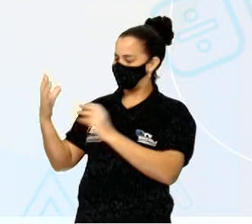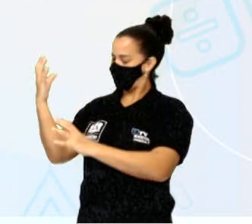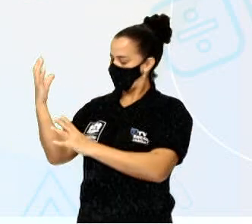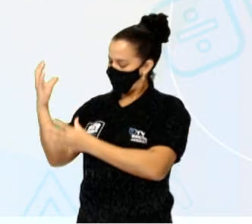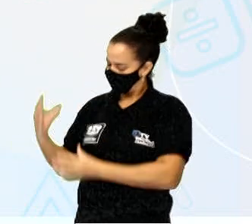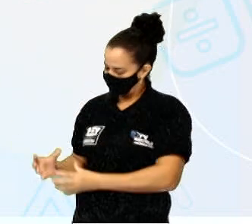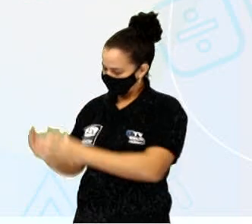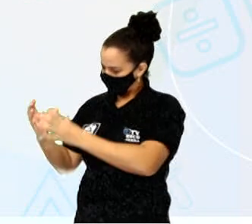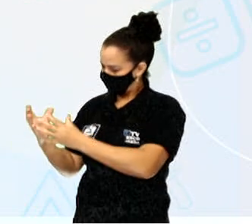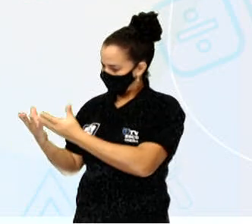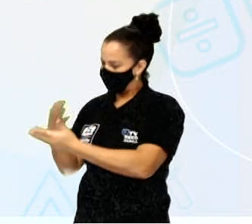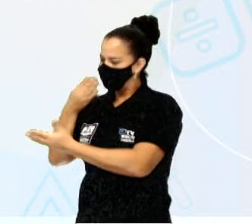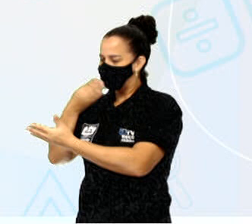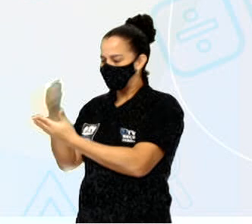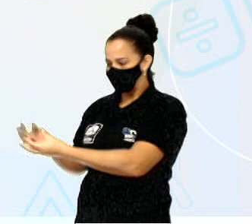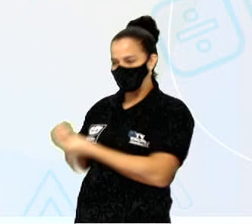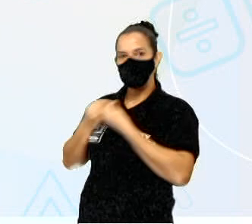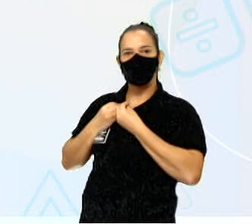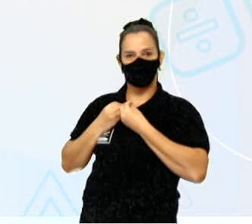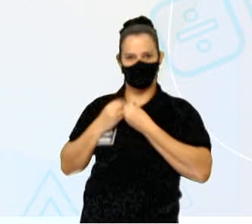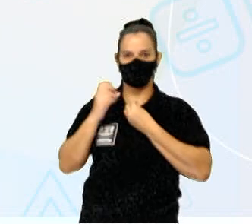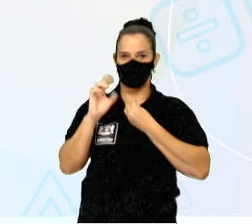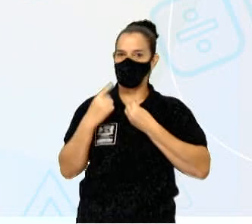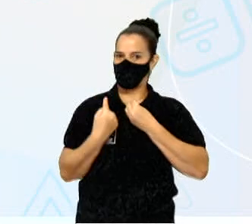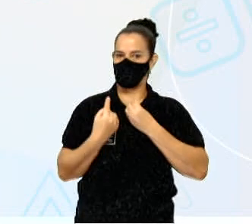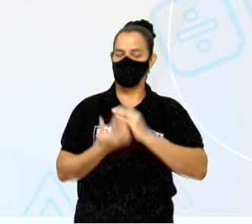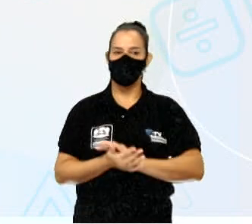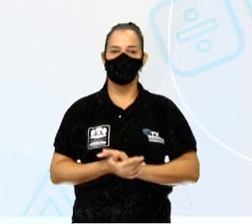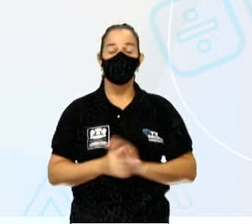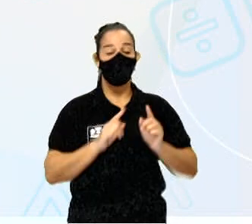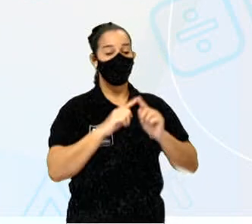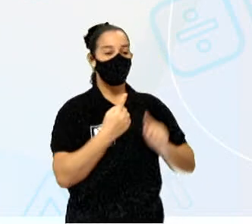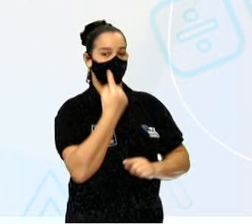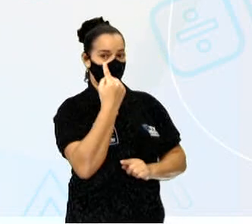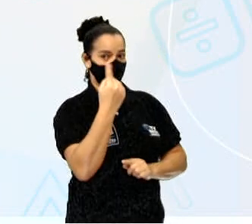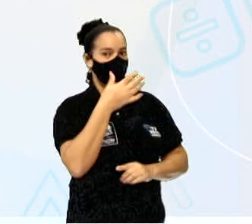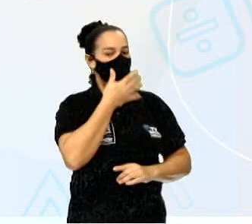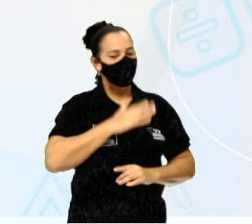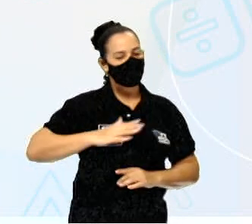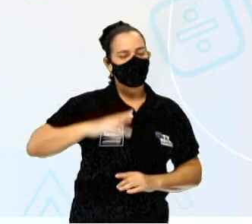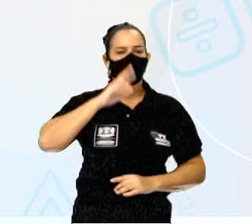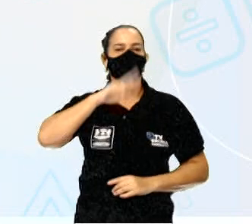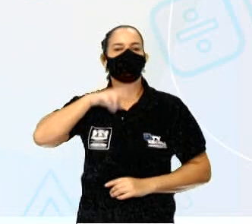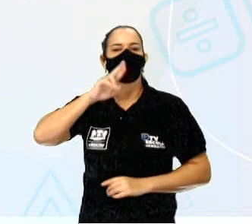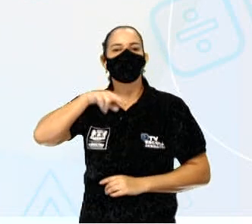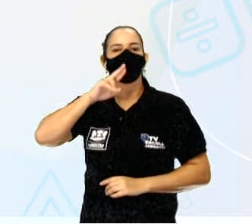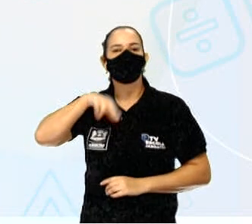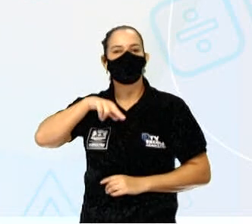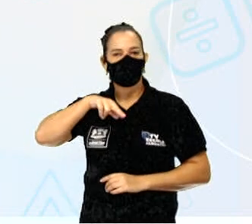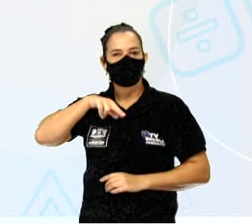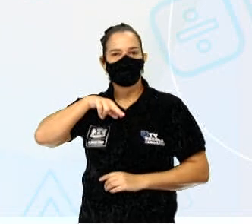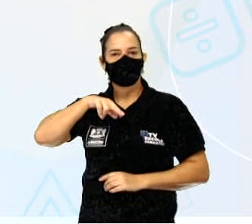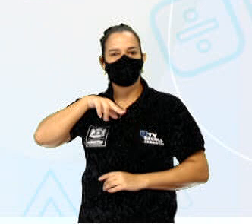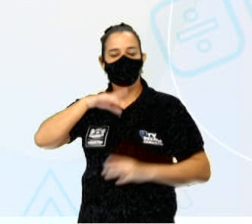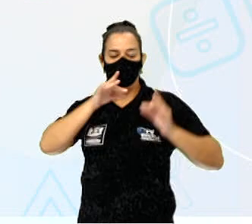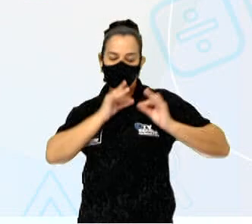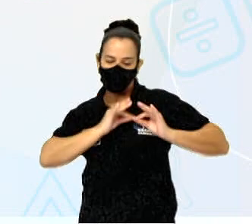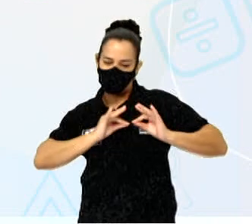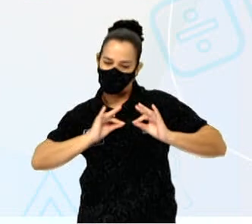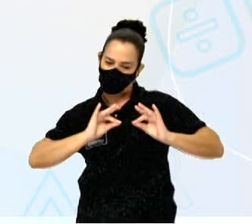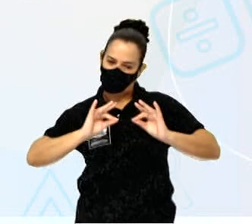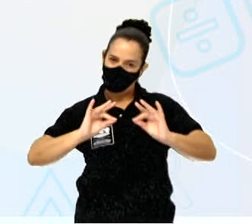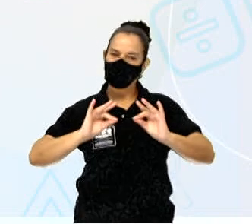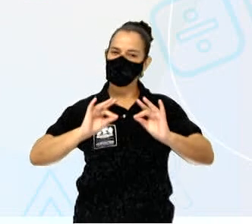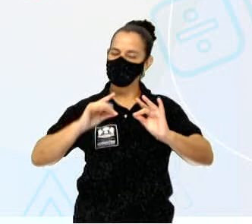todo o cesto. Uma das crianças respondeu: "Ubuntu, tio. Como